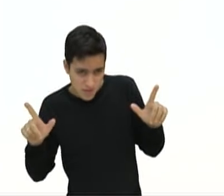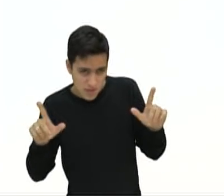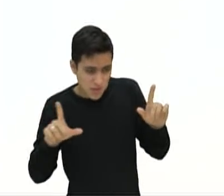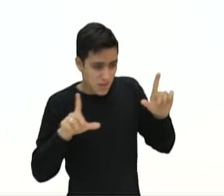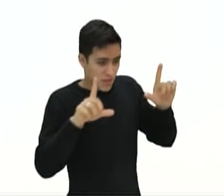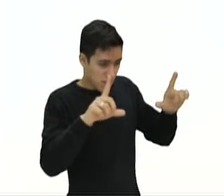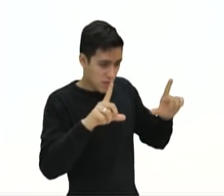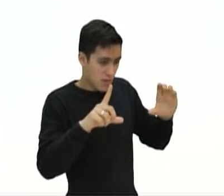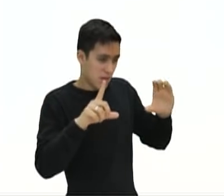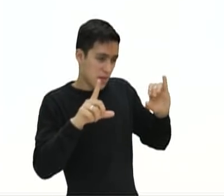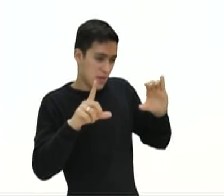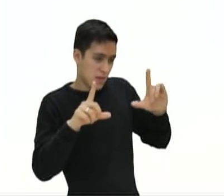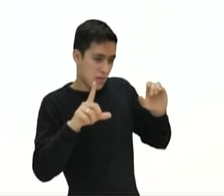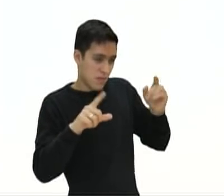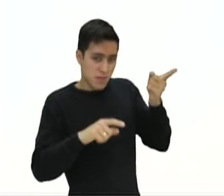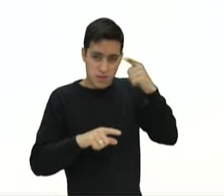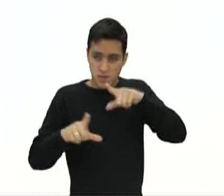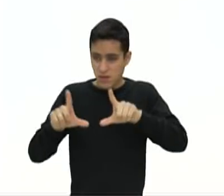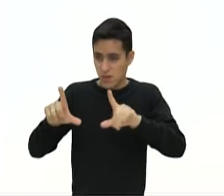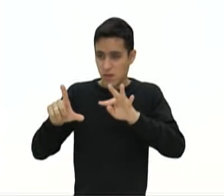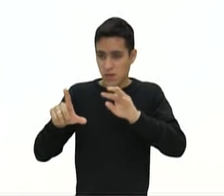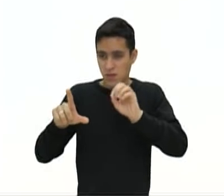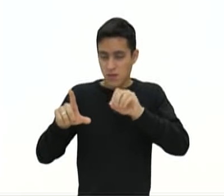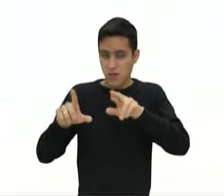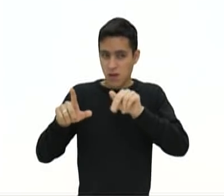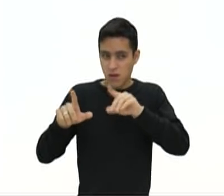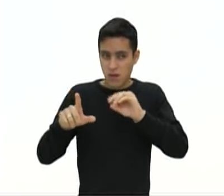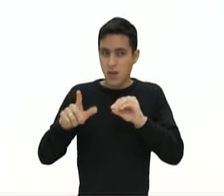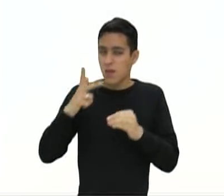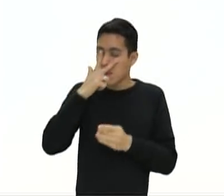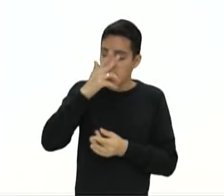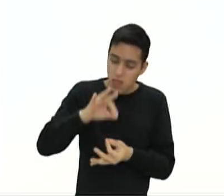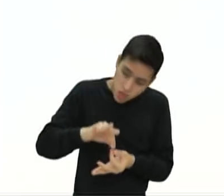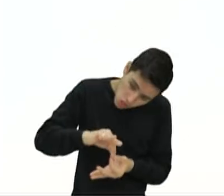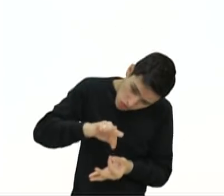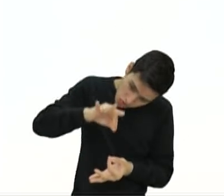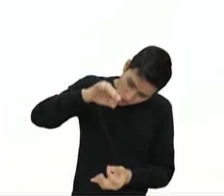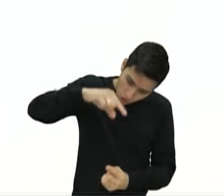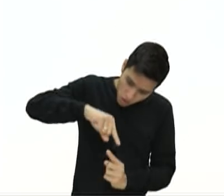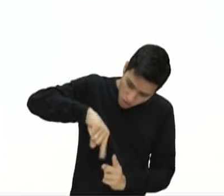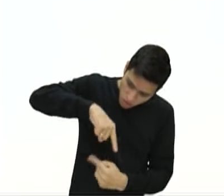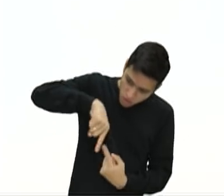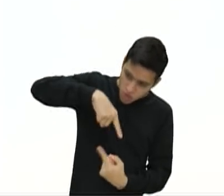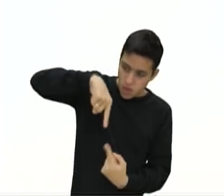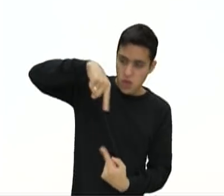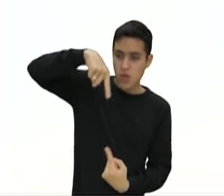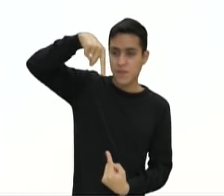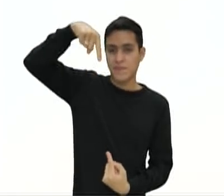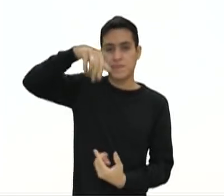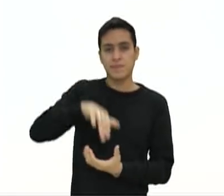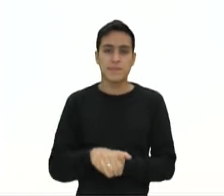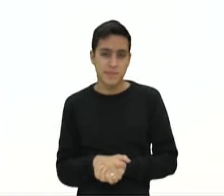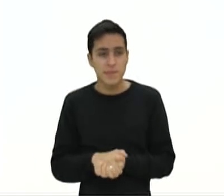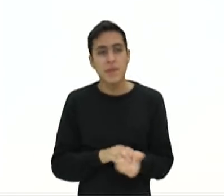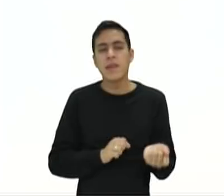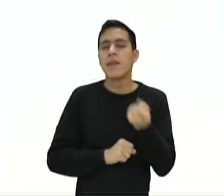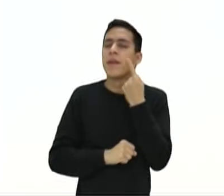o ciclone e do tornado. Olha aqui, ó, ele é um funil, tá vendo? Então, vocês